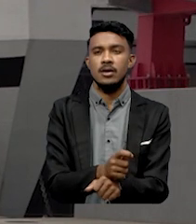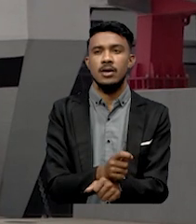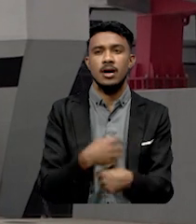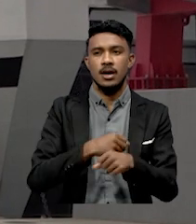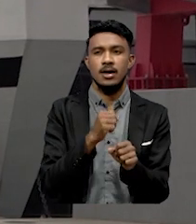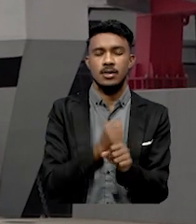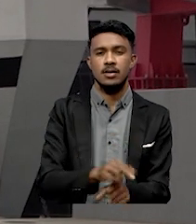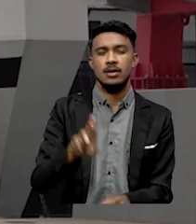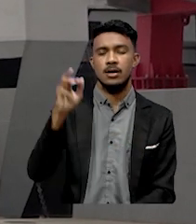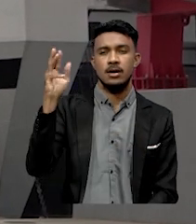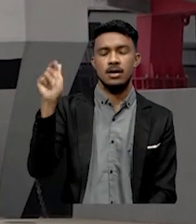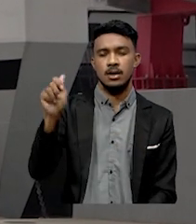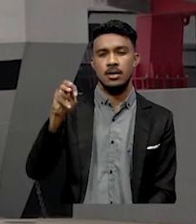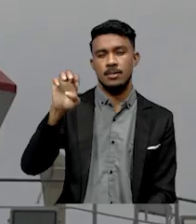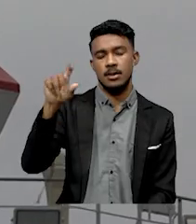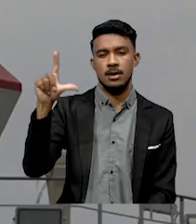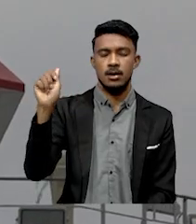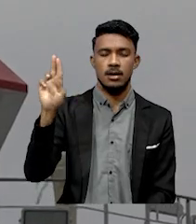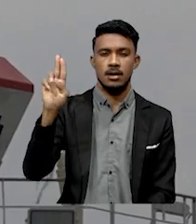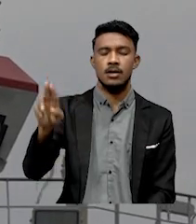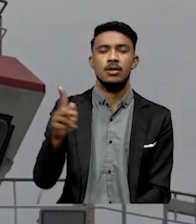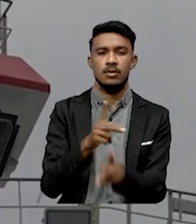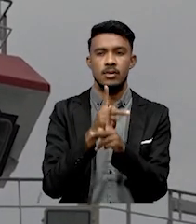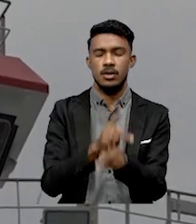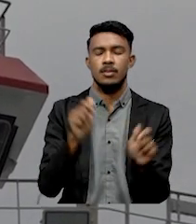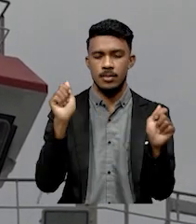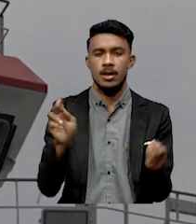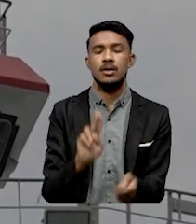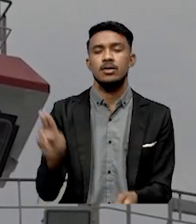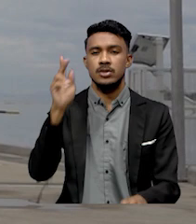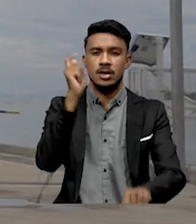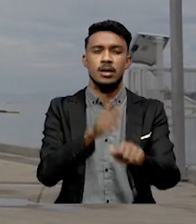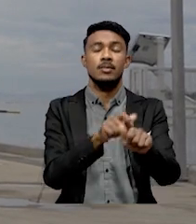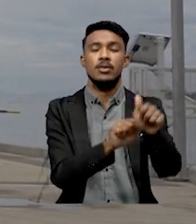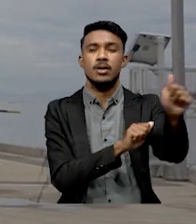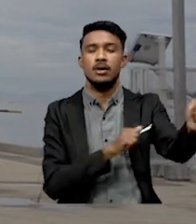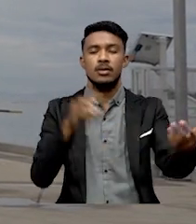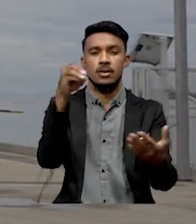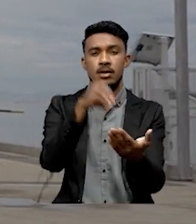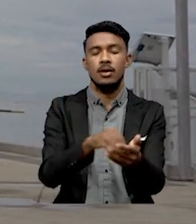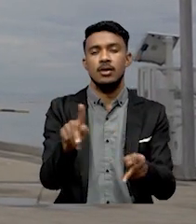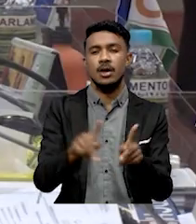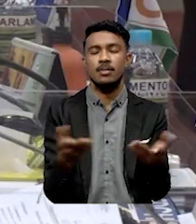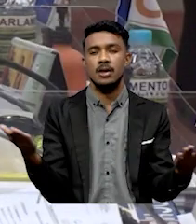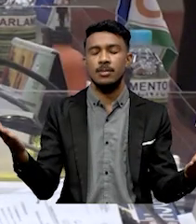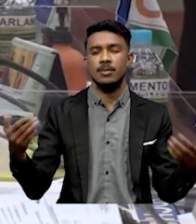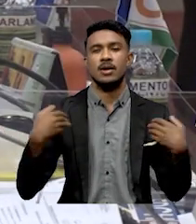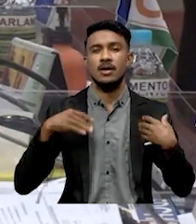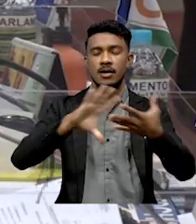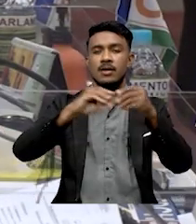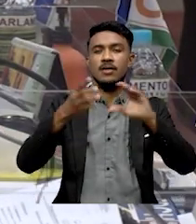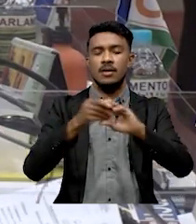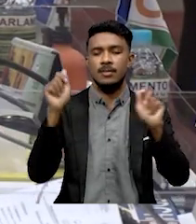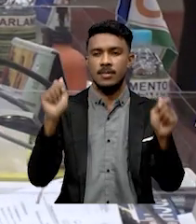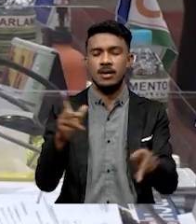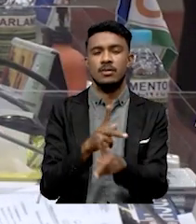Berlim Ramelau cuidado, no nero refere belo utiliza to tempo naru. Tau e manebe magia capacidade bele jere